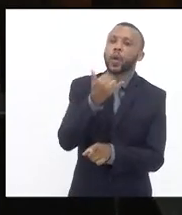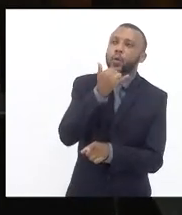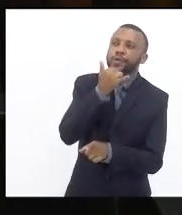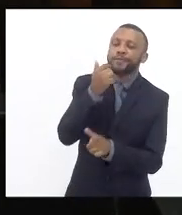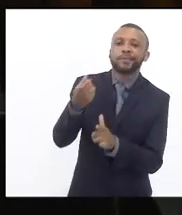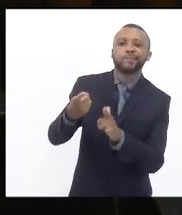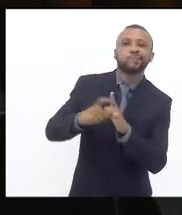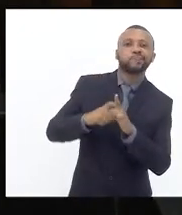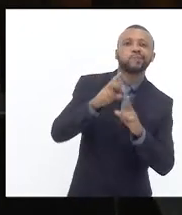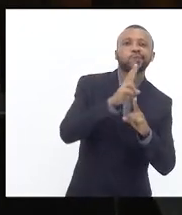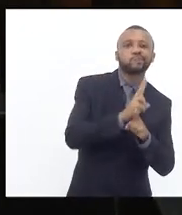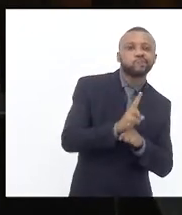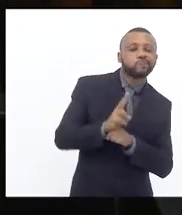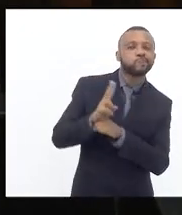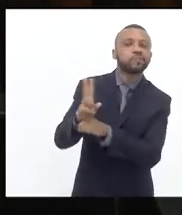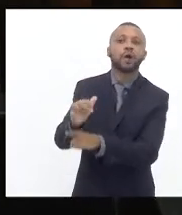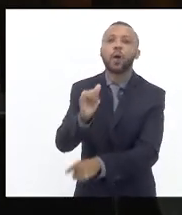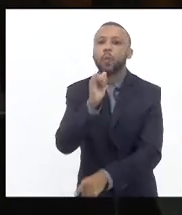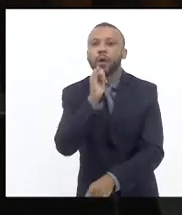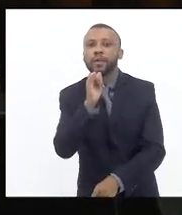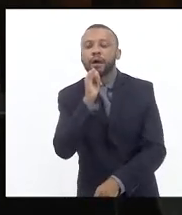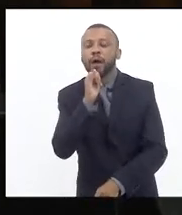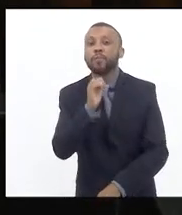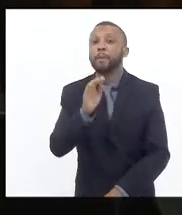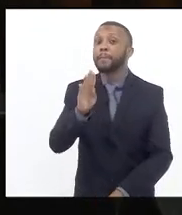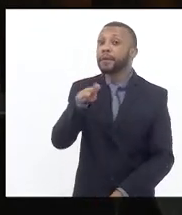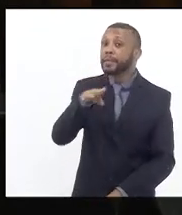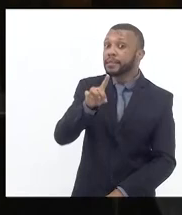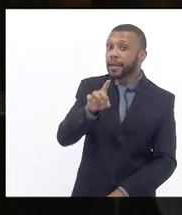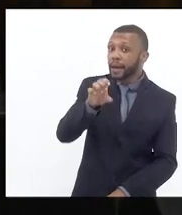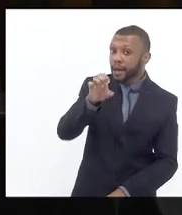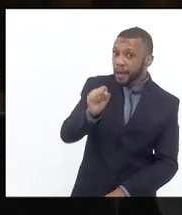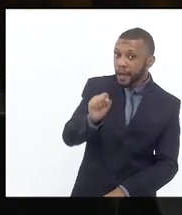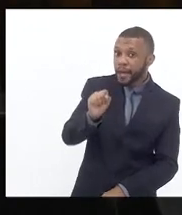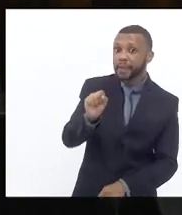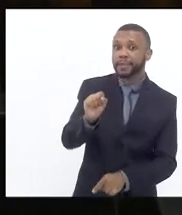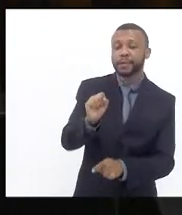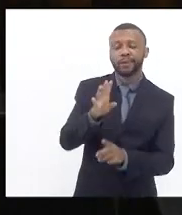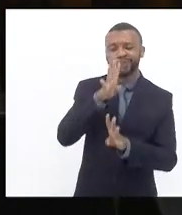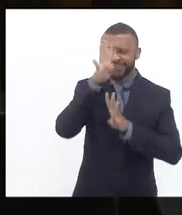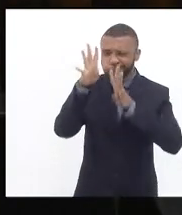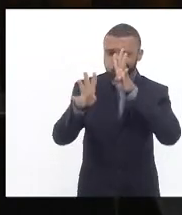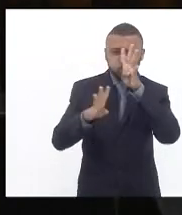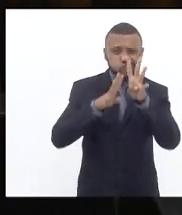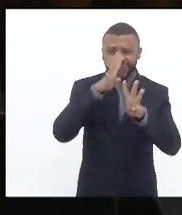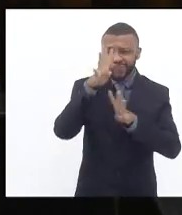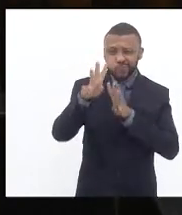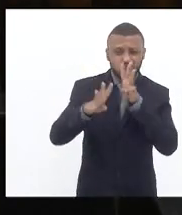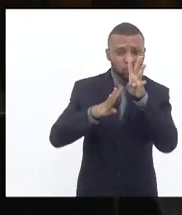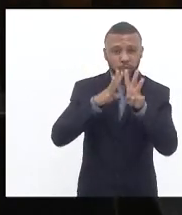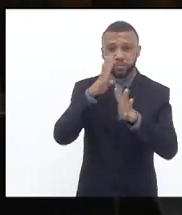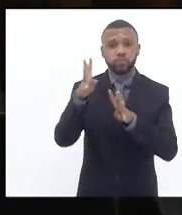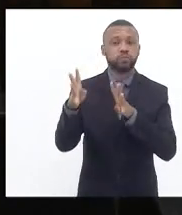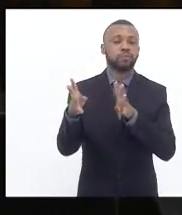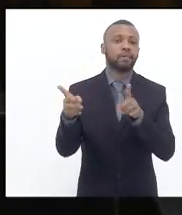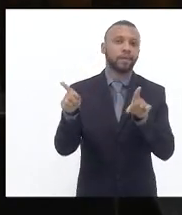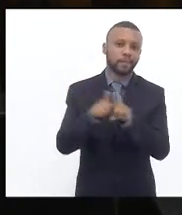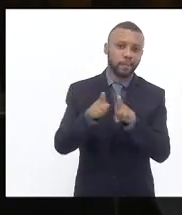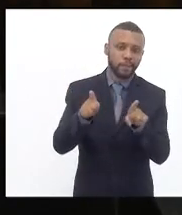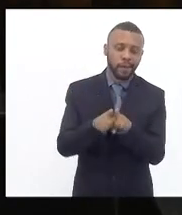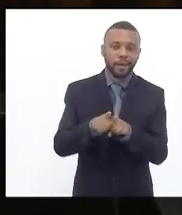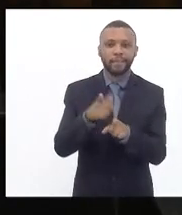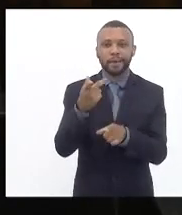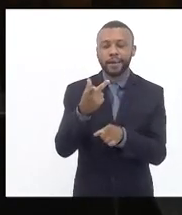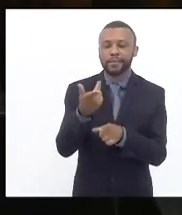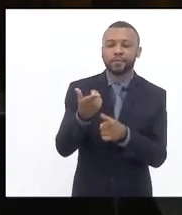público com empréstimos por exemplo via BNDS a se perder de vista vem do perdularismo do